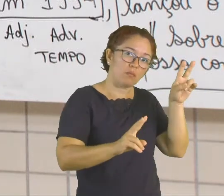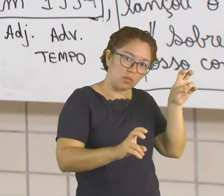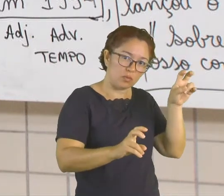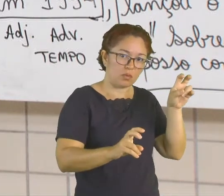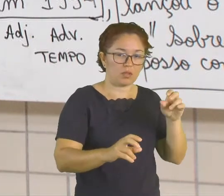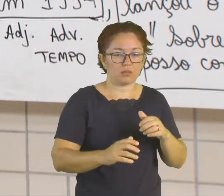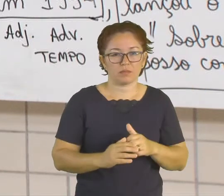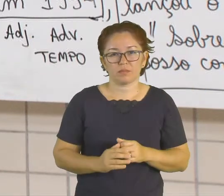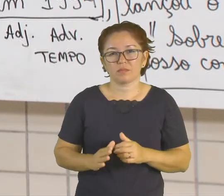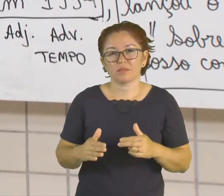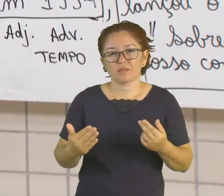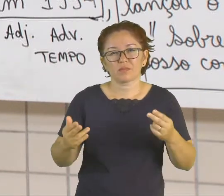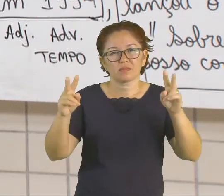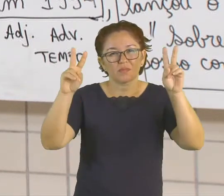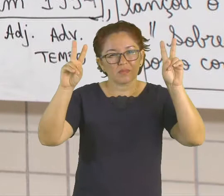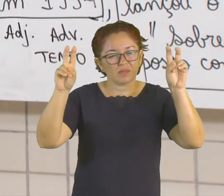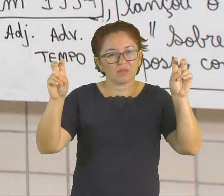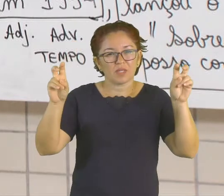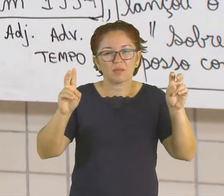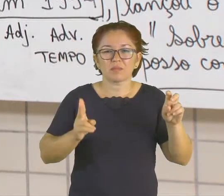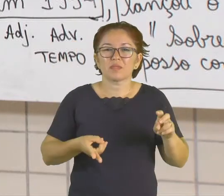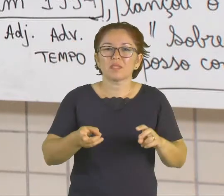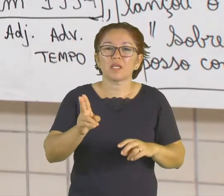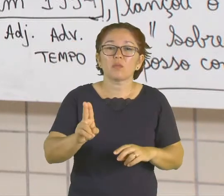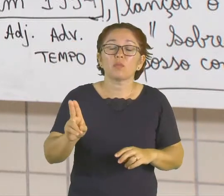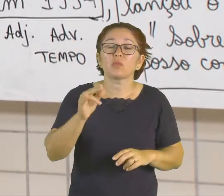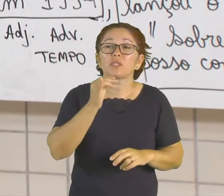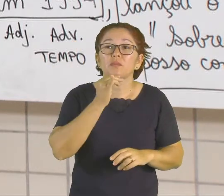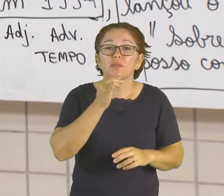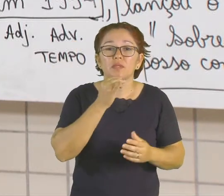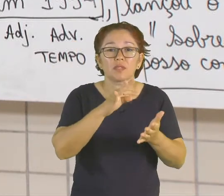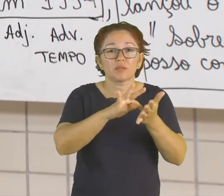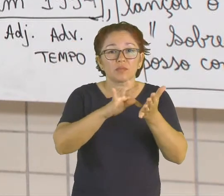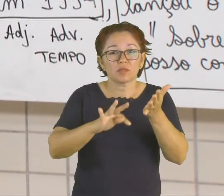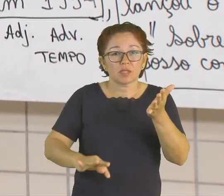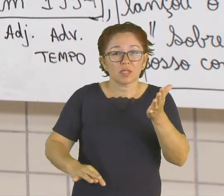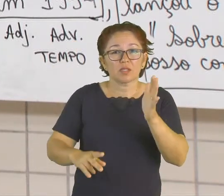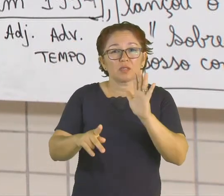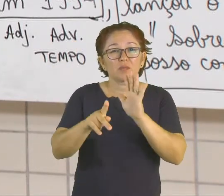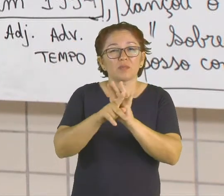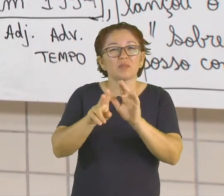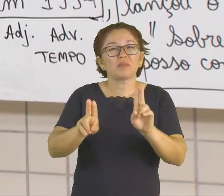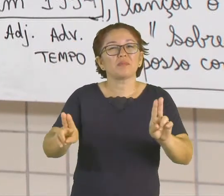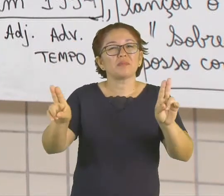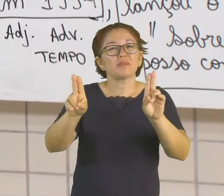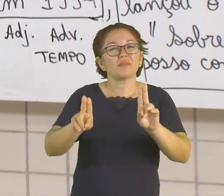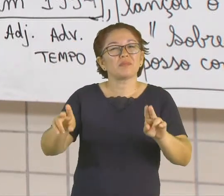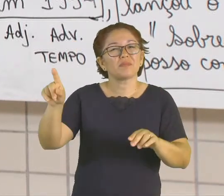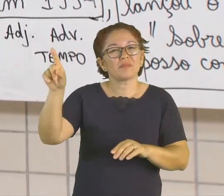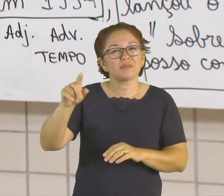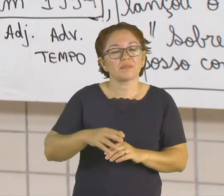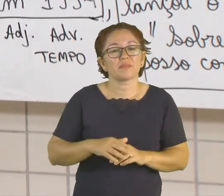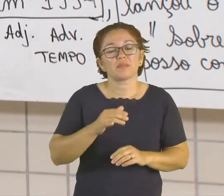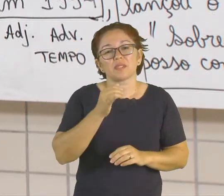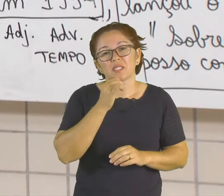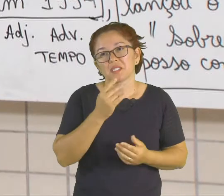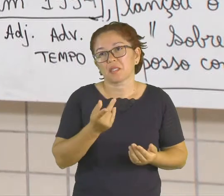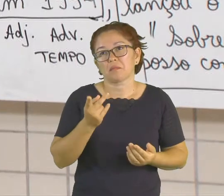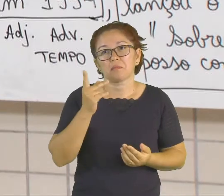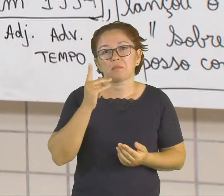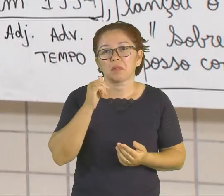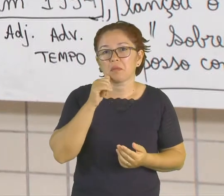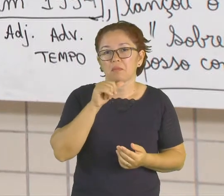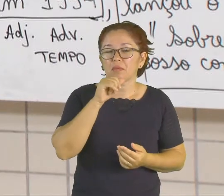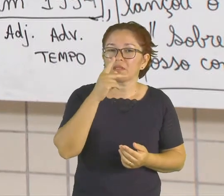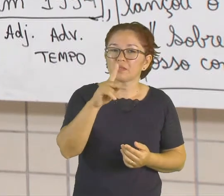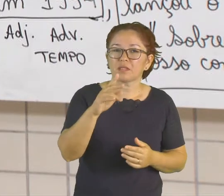das aspas é muito comum em textos acadêmicos também. Vocês devem ver os pais de vocês, um amigo que vocês